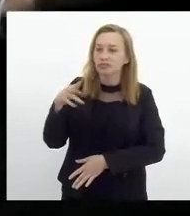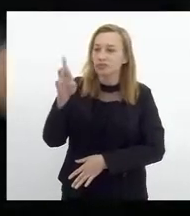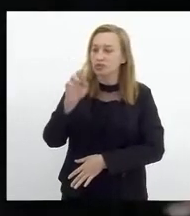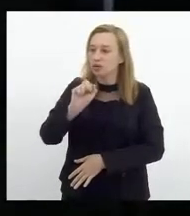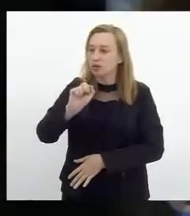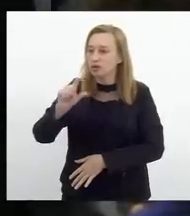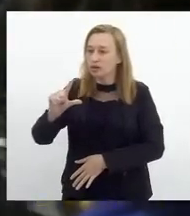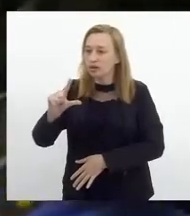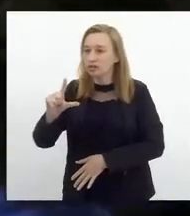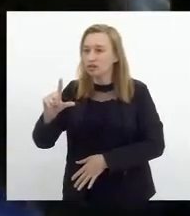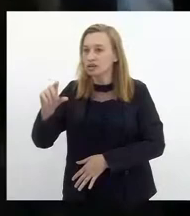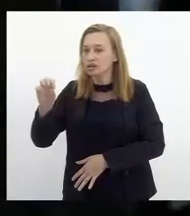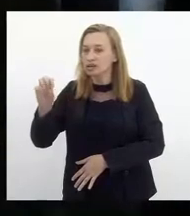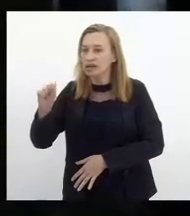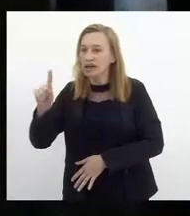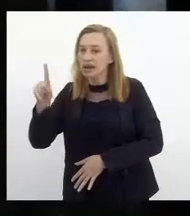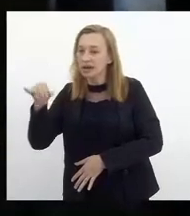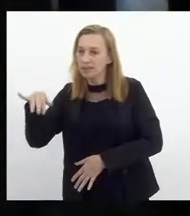Salema.